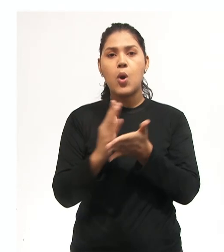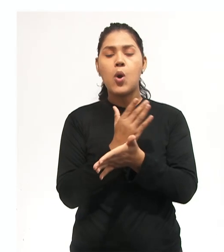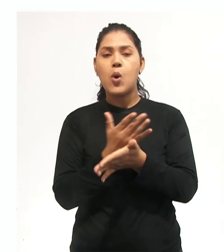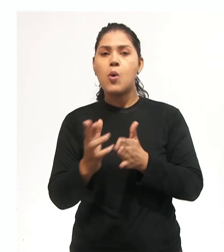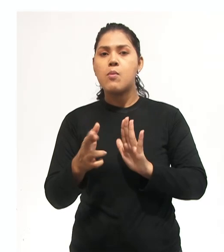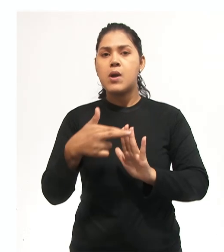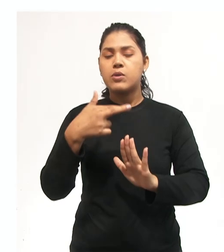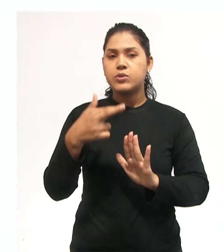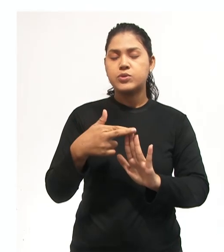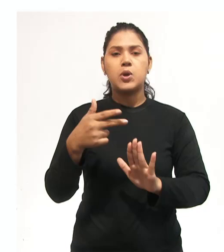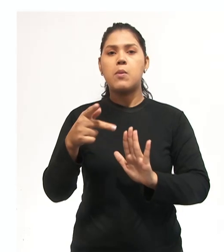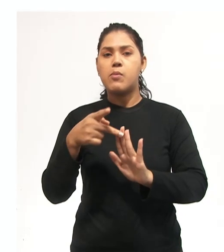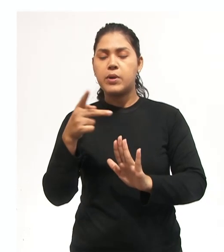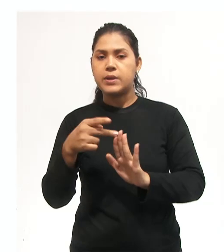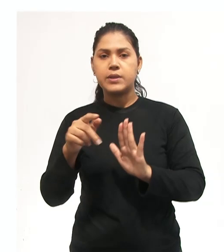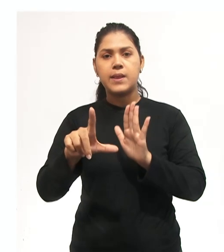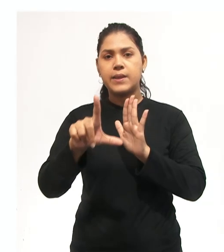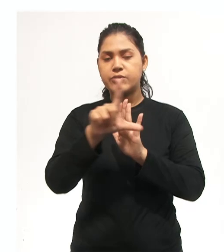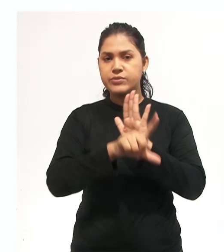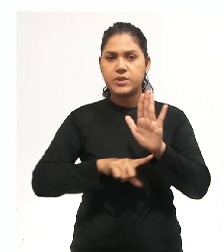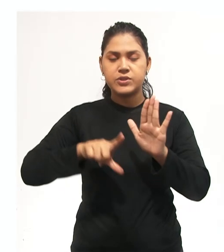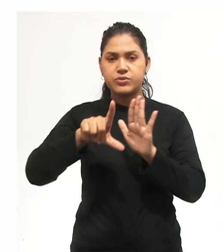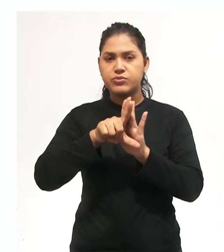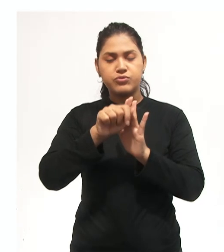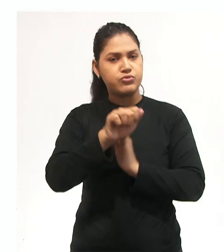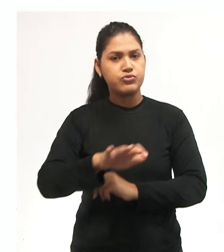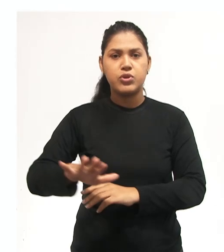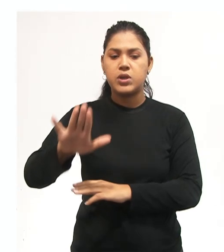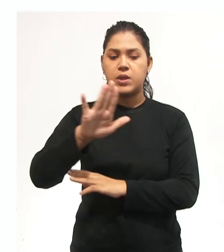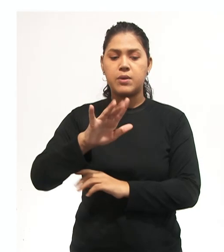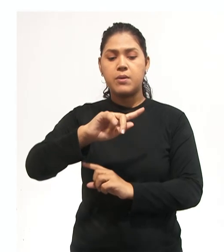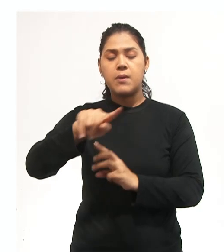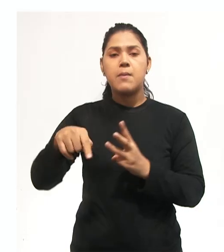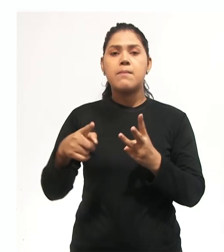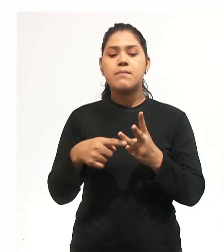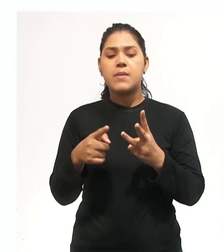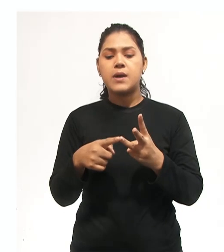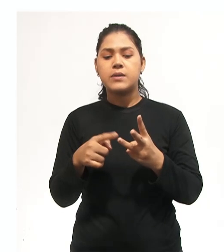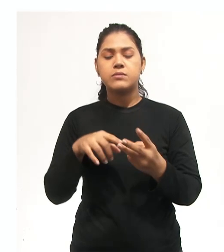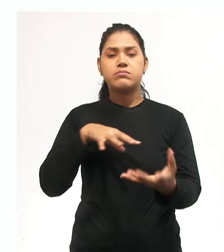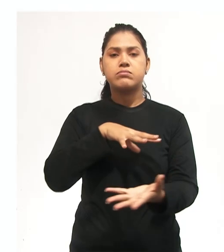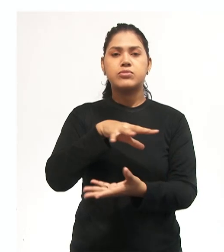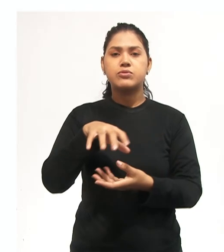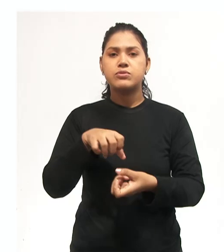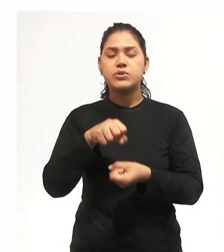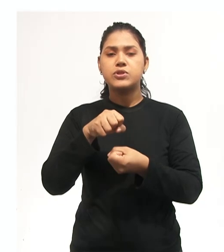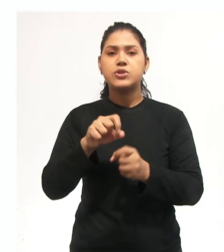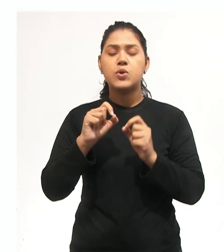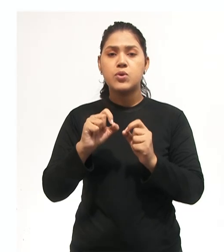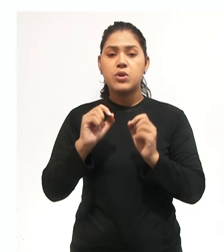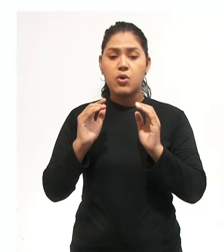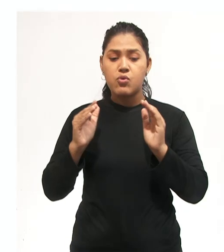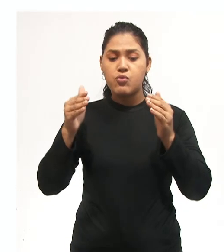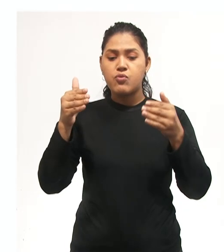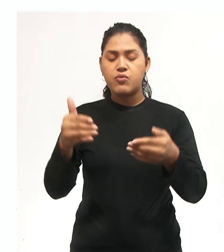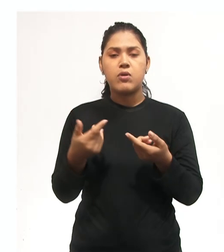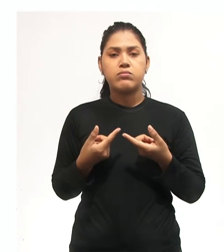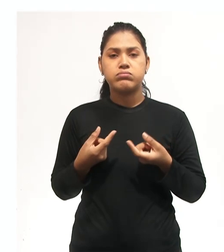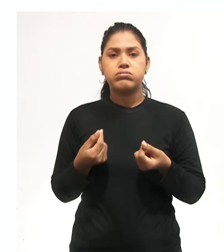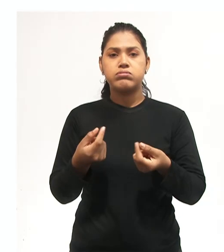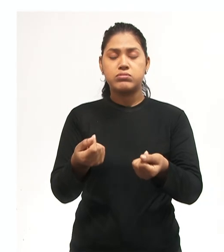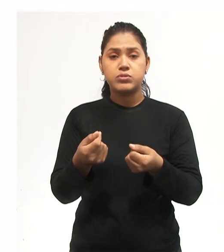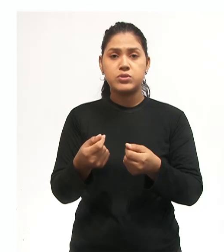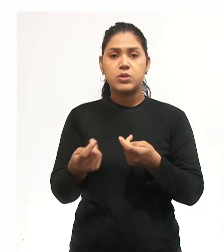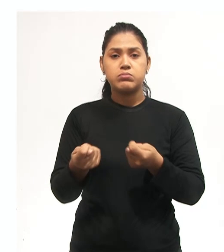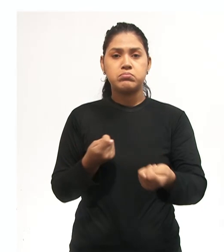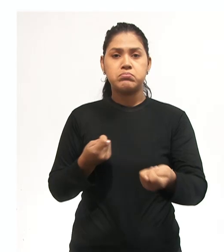administrativos burocráticos, e também a sustentabilidade fiscal, tá? O financiamento de iniciativas inovadoras, ela deve ser